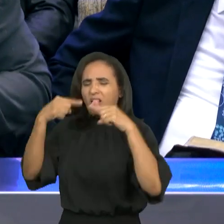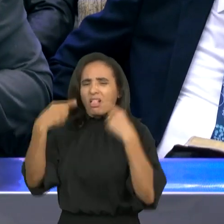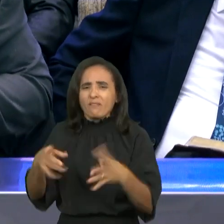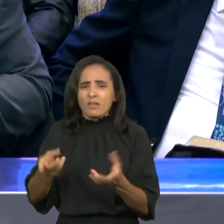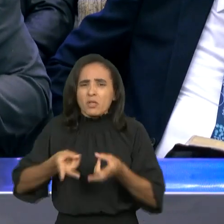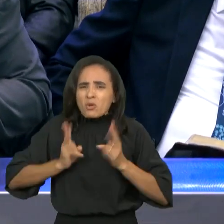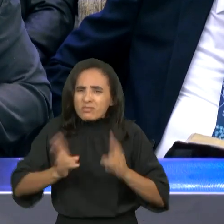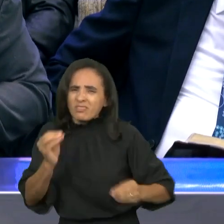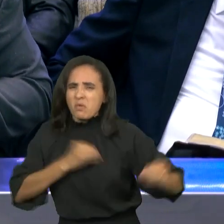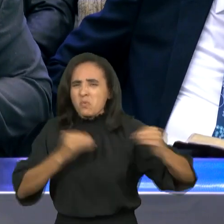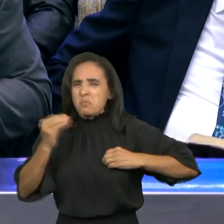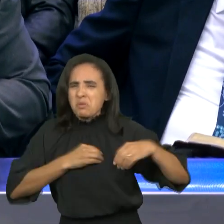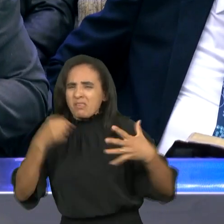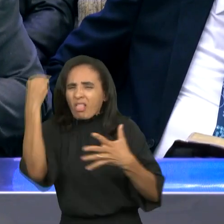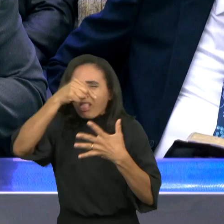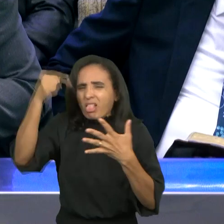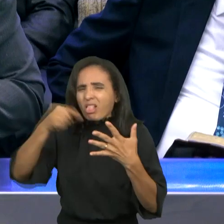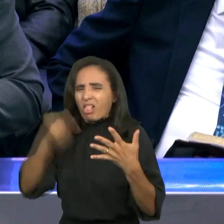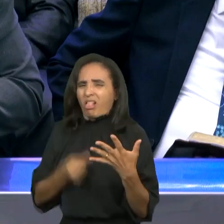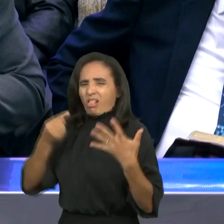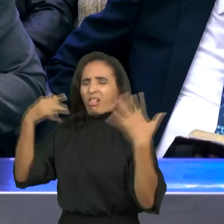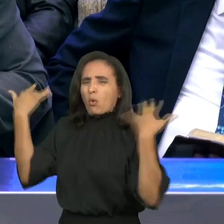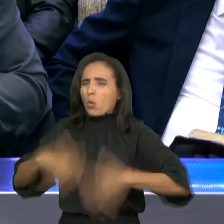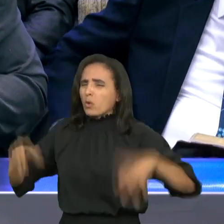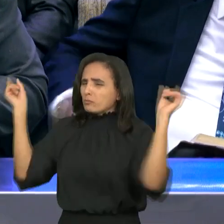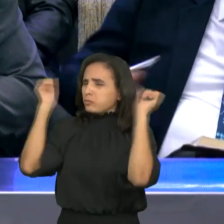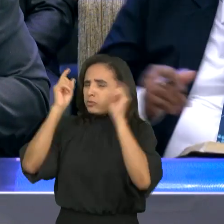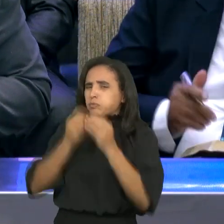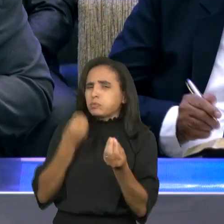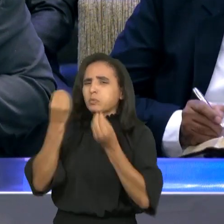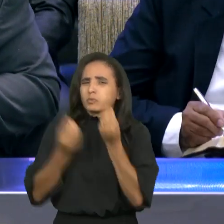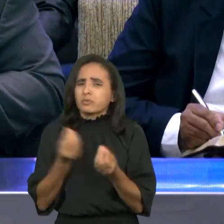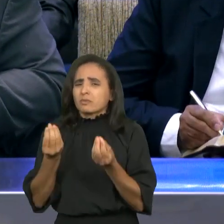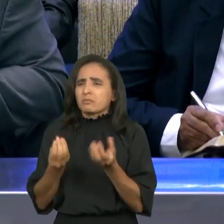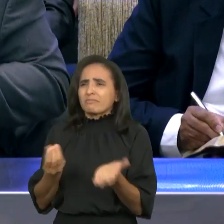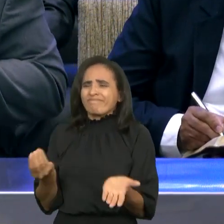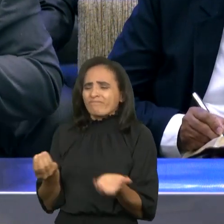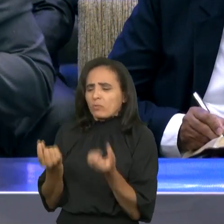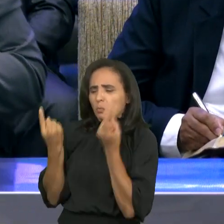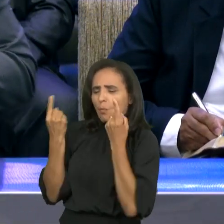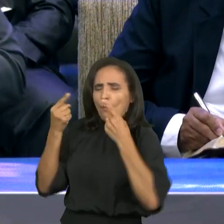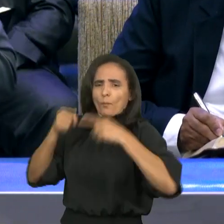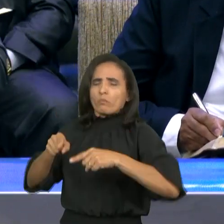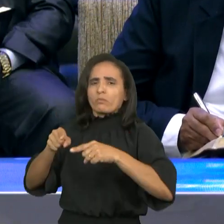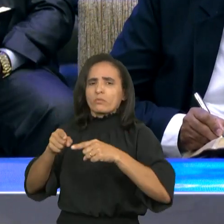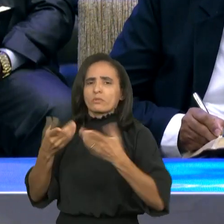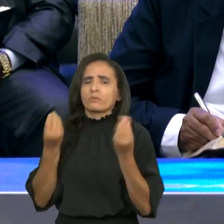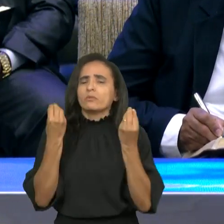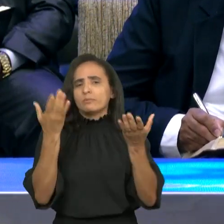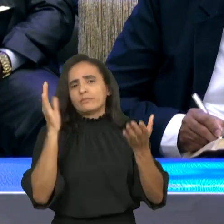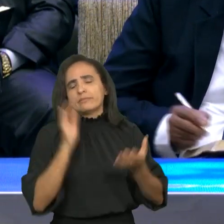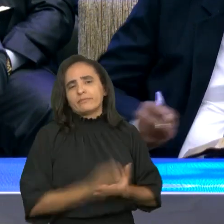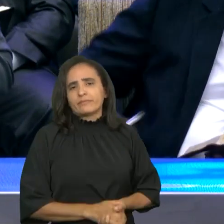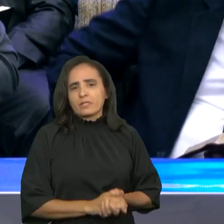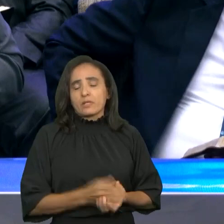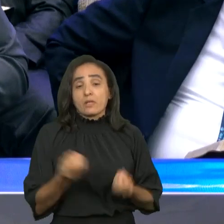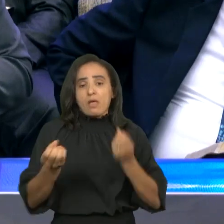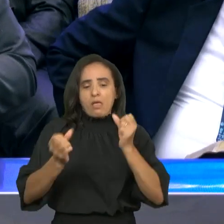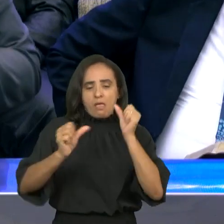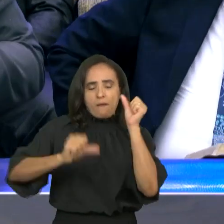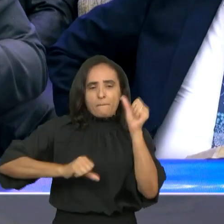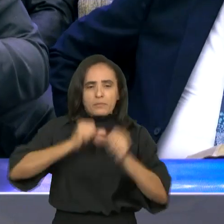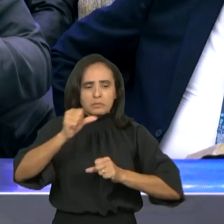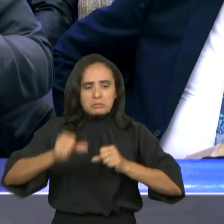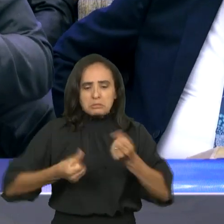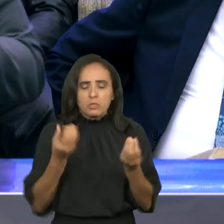e voz loucos aborrecereis o conhecimento glória a Deus a mudança começa na